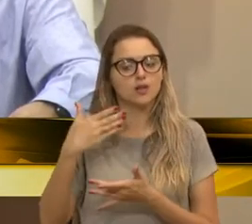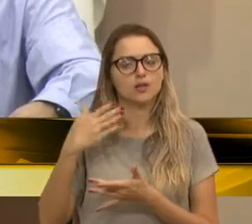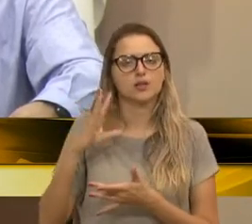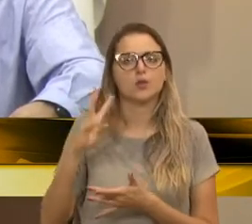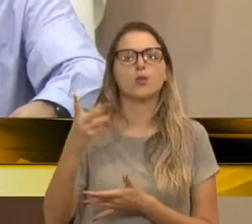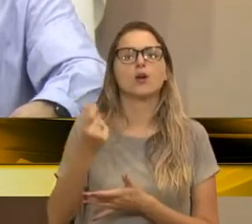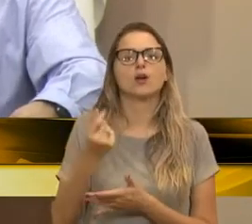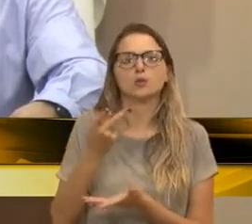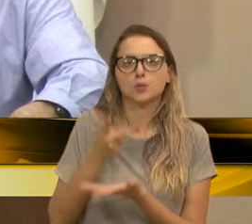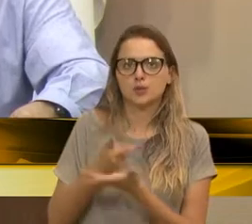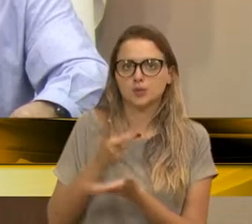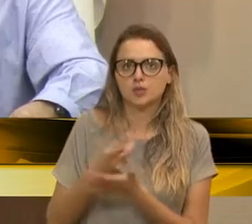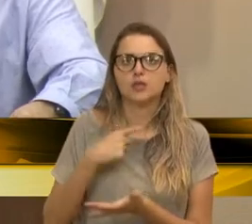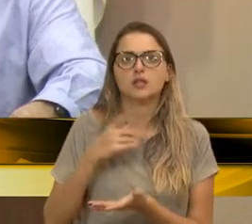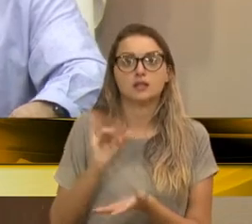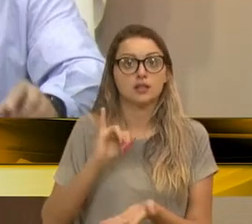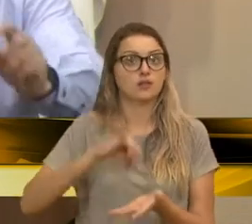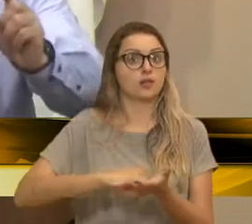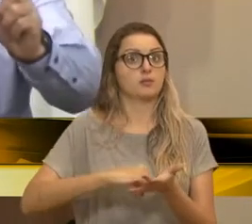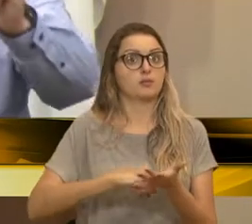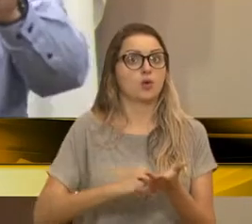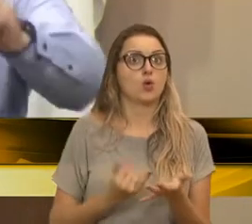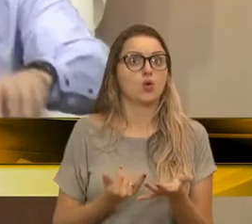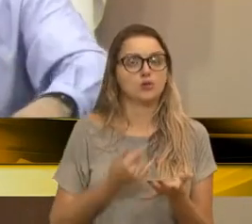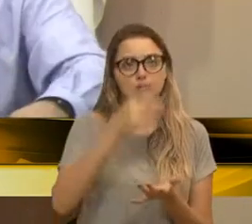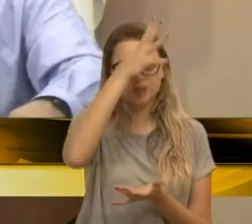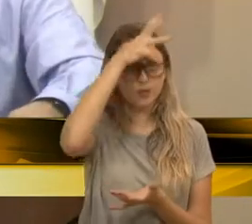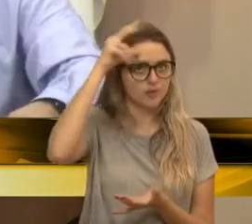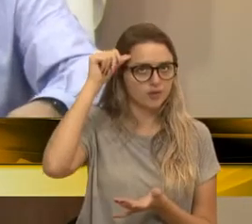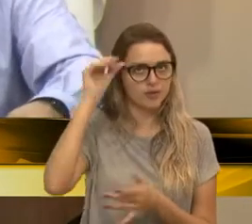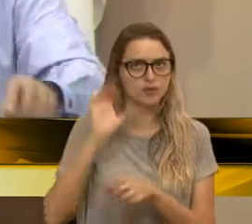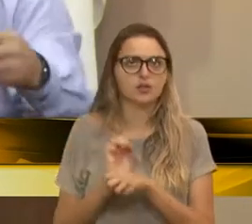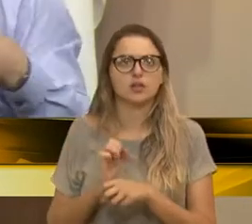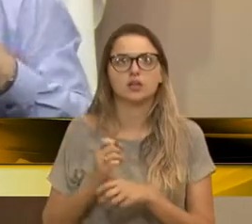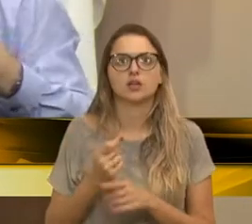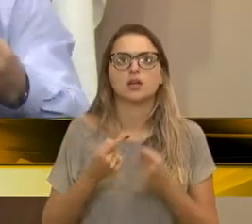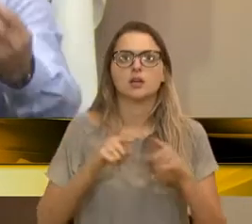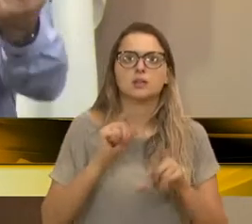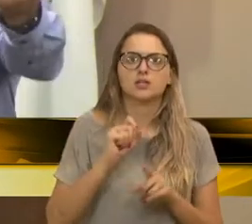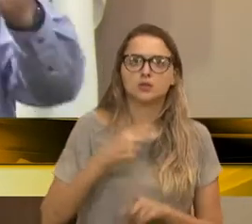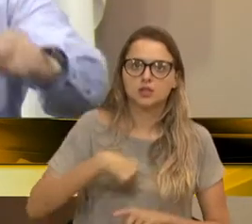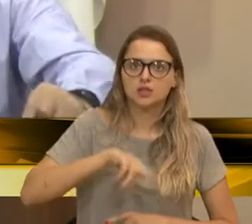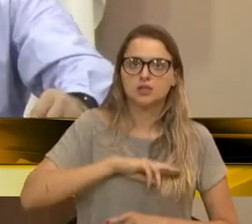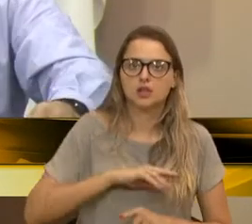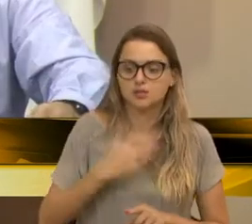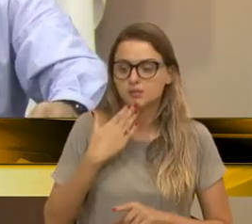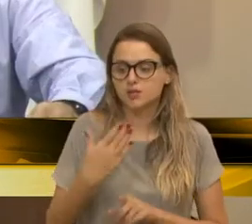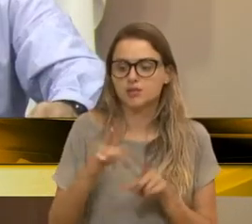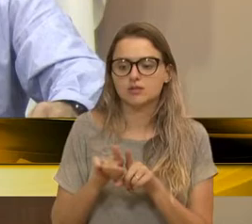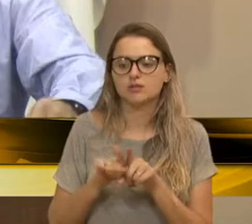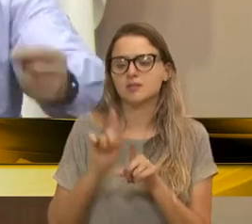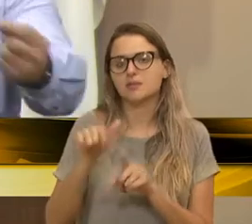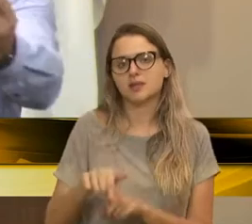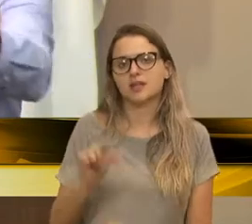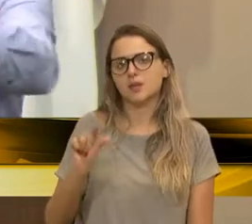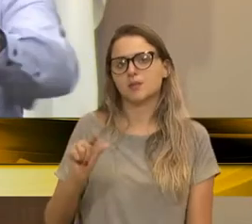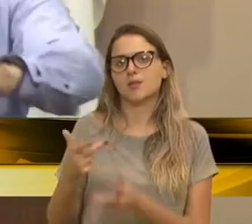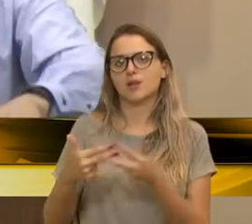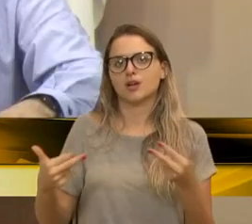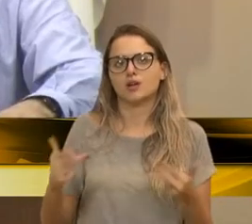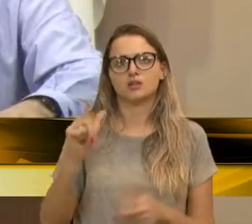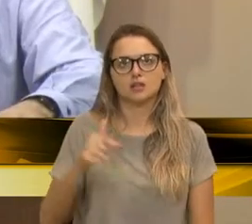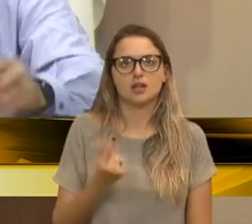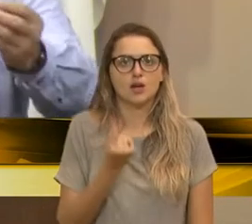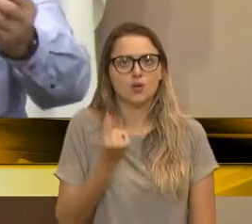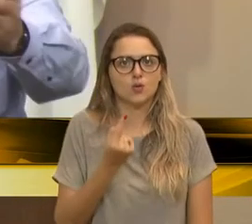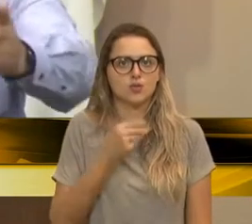num ano, ali gerou imposto. Gerou um imposto menor, mas o que estamos pedindo também é o mínimo. É o mínimo, é um